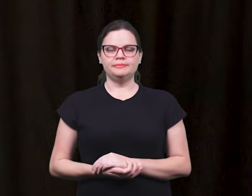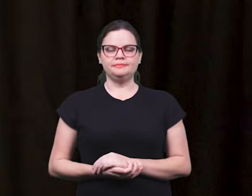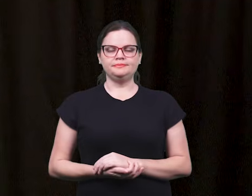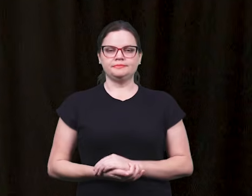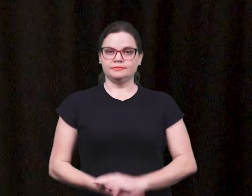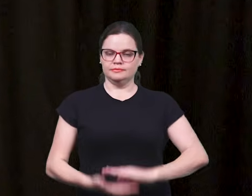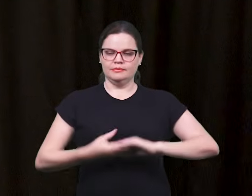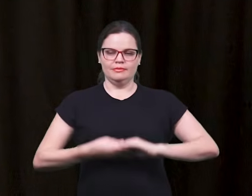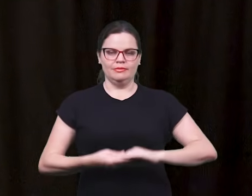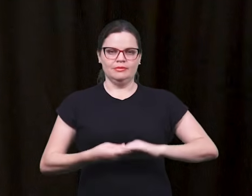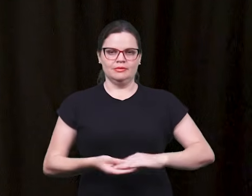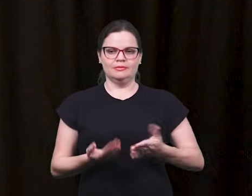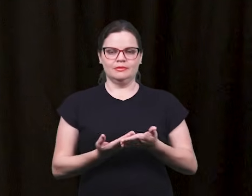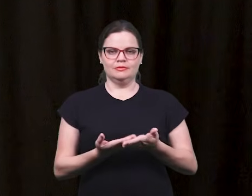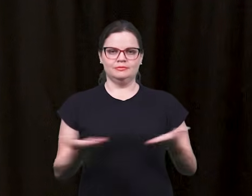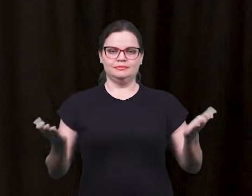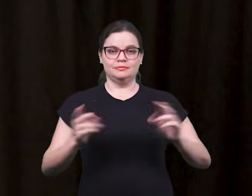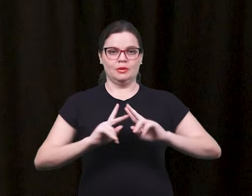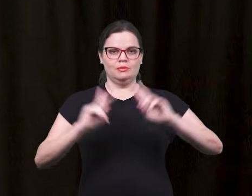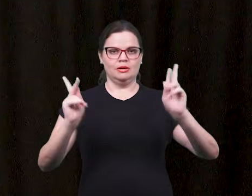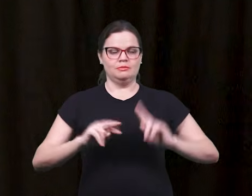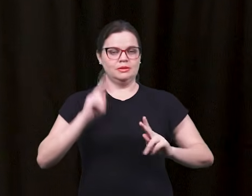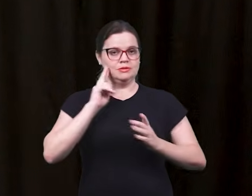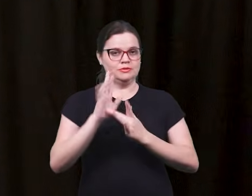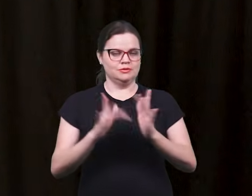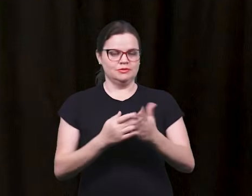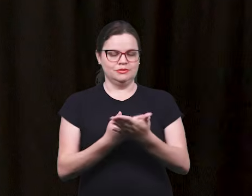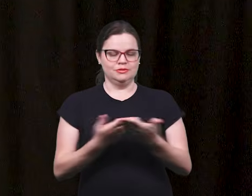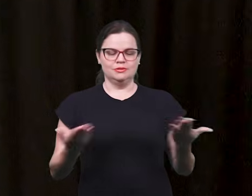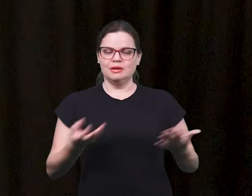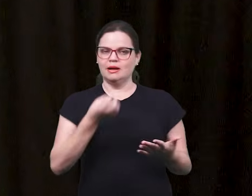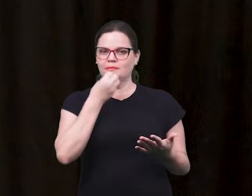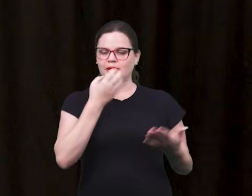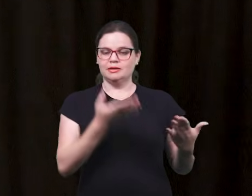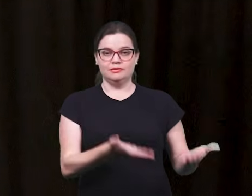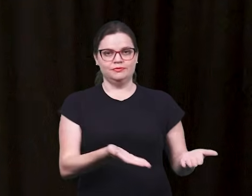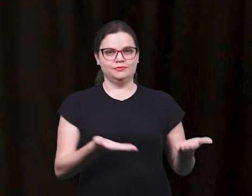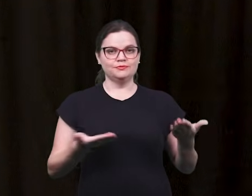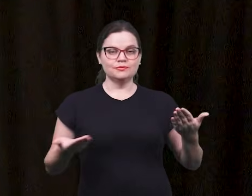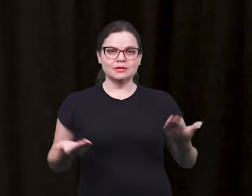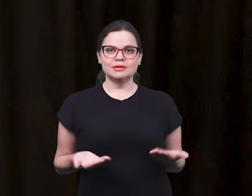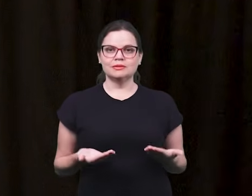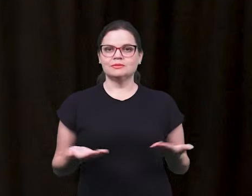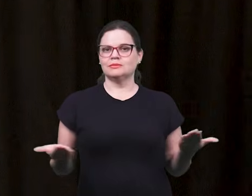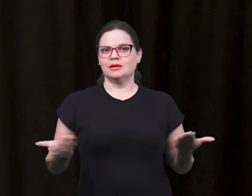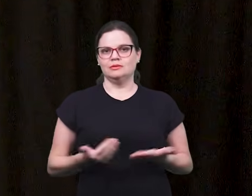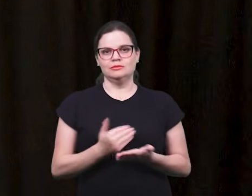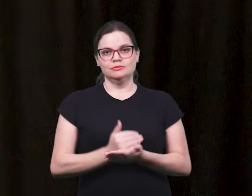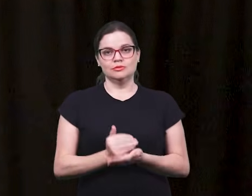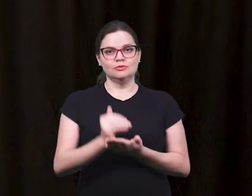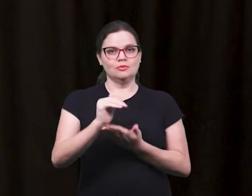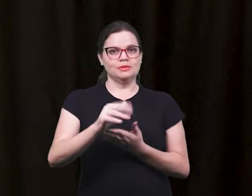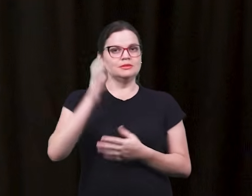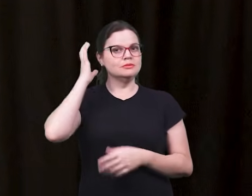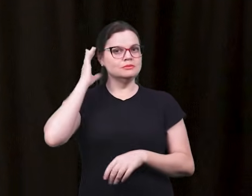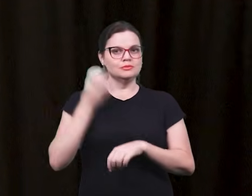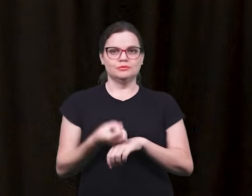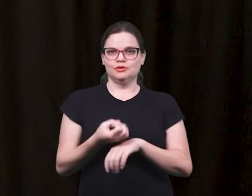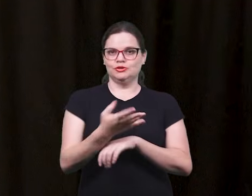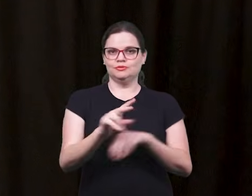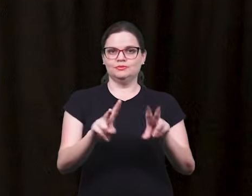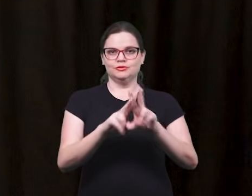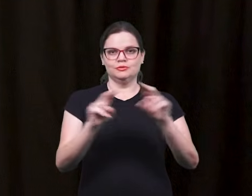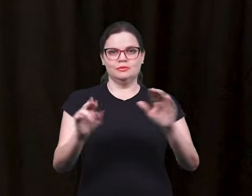Nós saudamos a todos com a paz do Senhor Jesus. Sejam bem-vindos ao nosso programa, o podcast Bíblia,